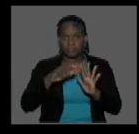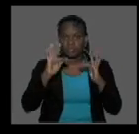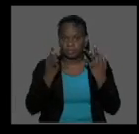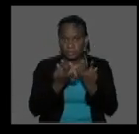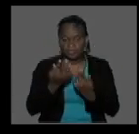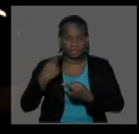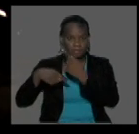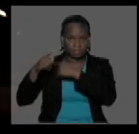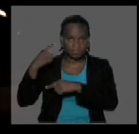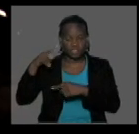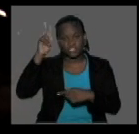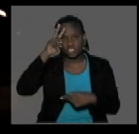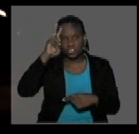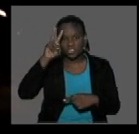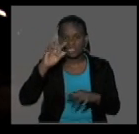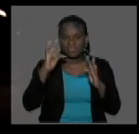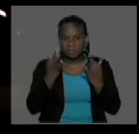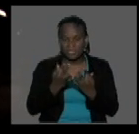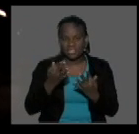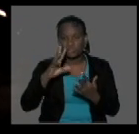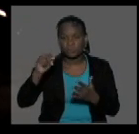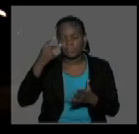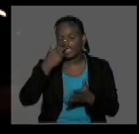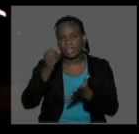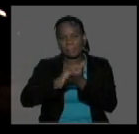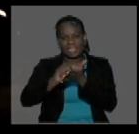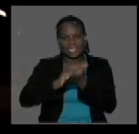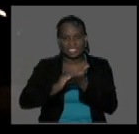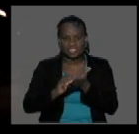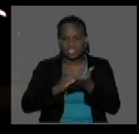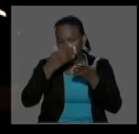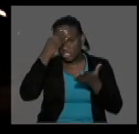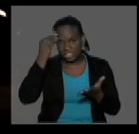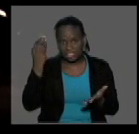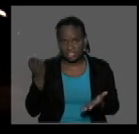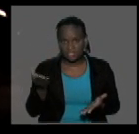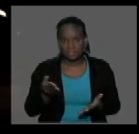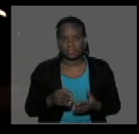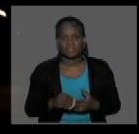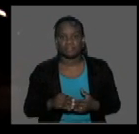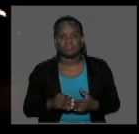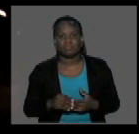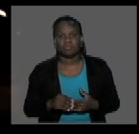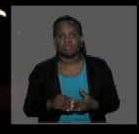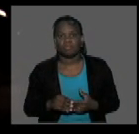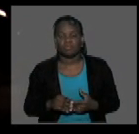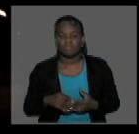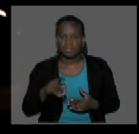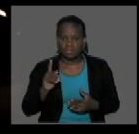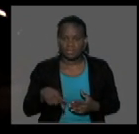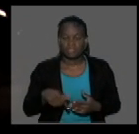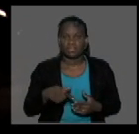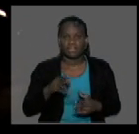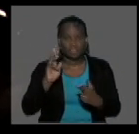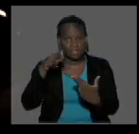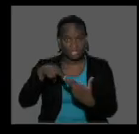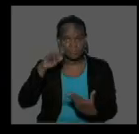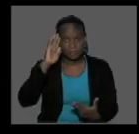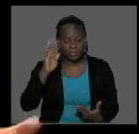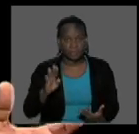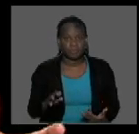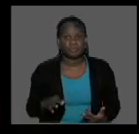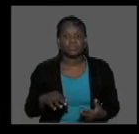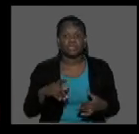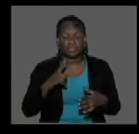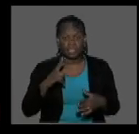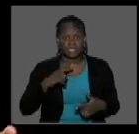dizer... História da árvore do esquecimento. Do esquecimento, por exemplo. Ela é uma dessa, né, fundamental referência.